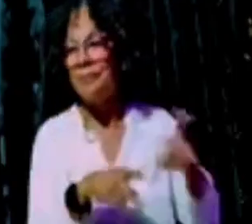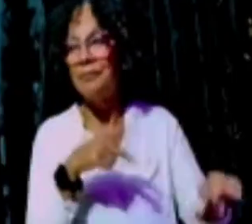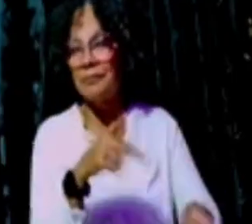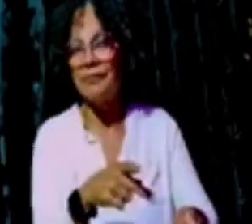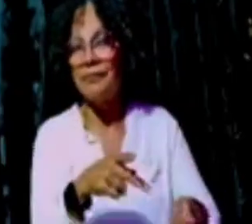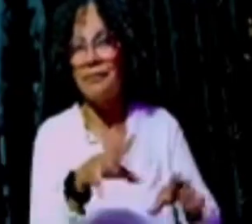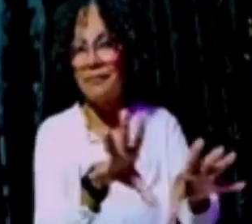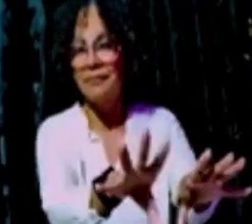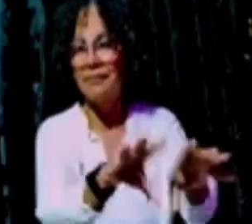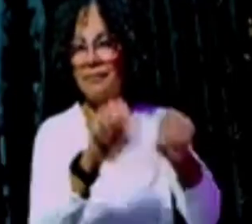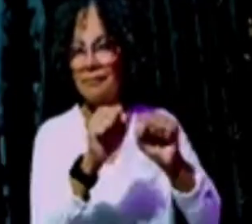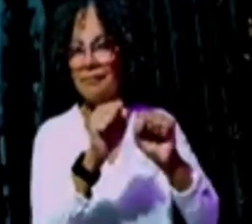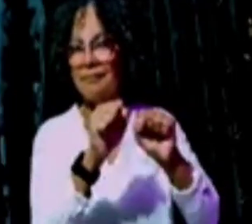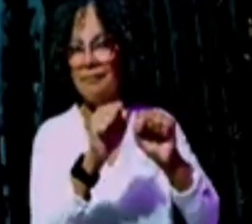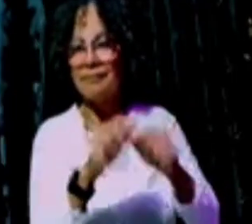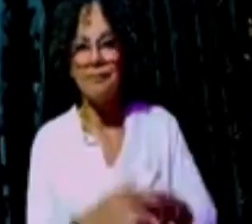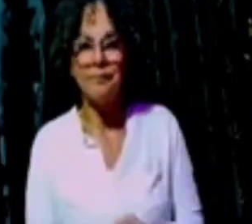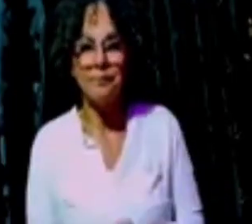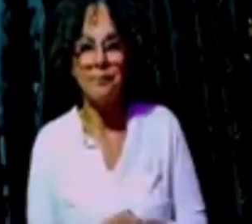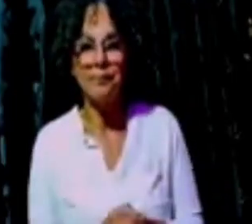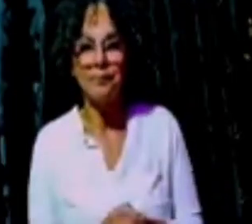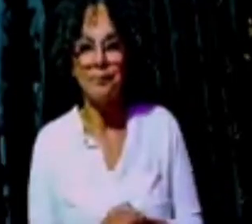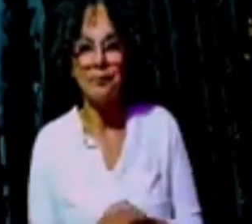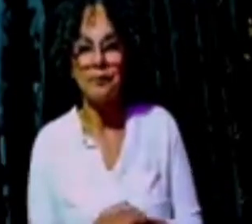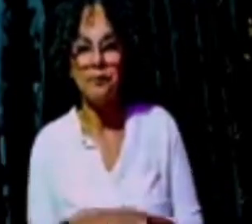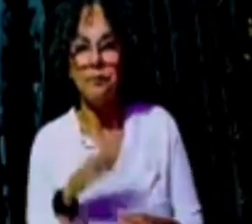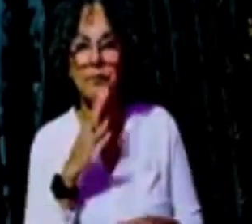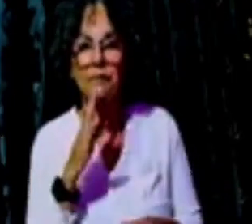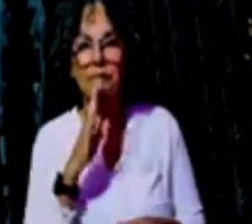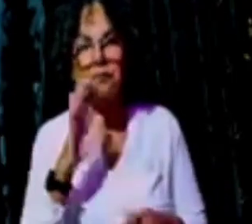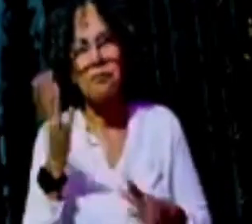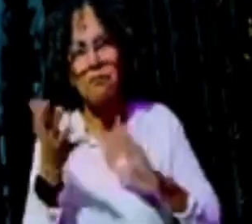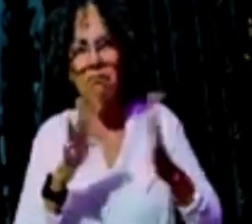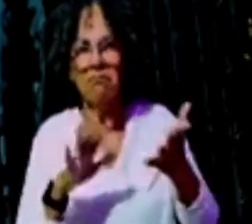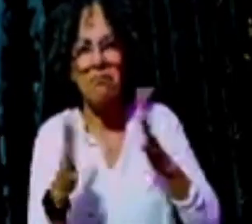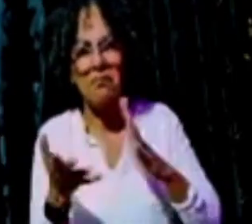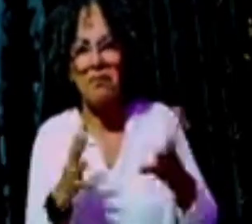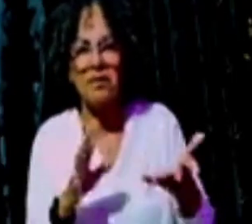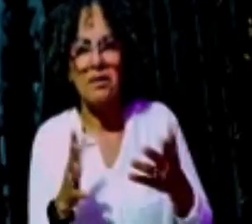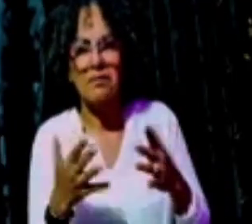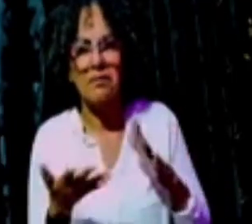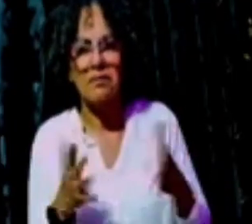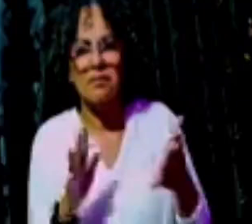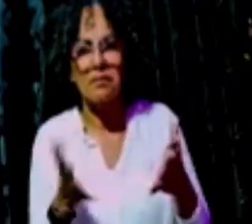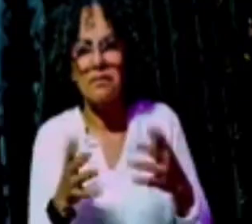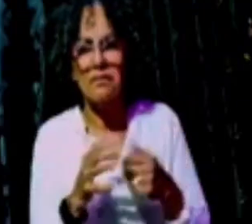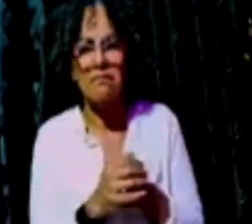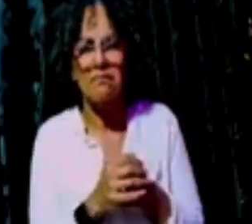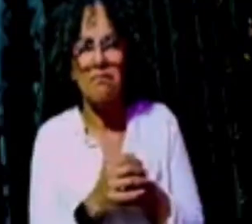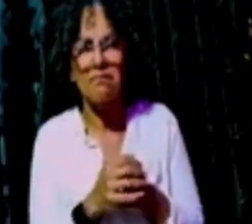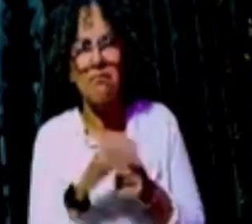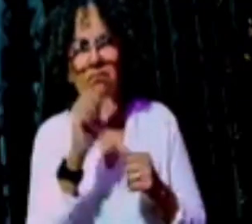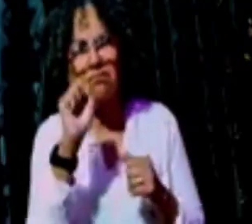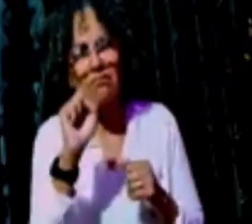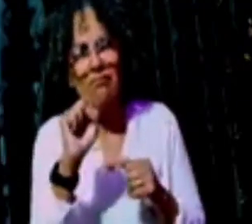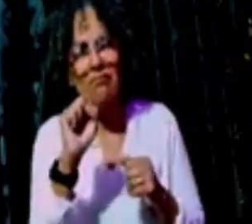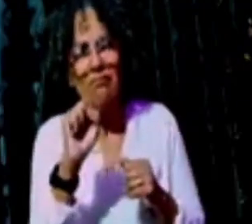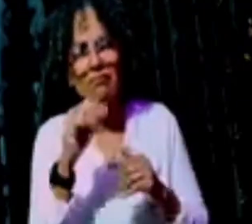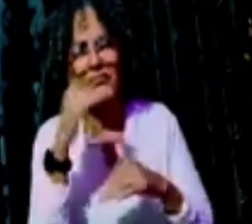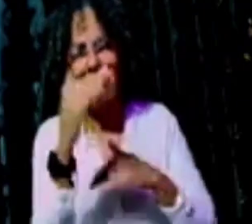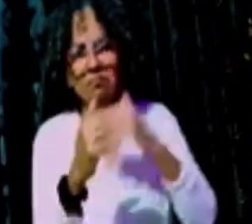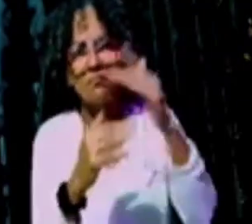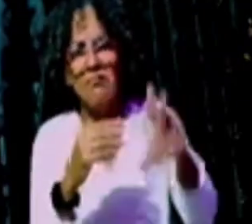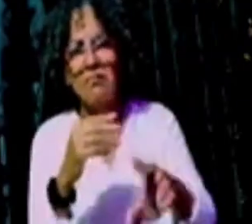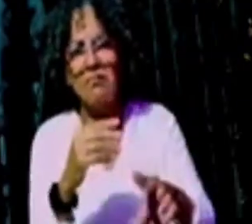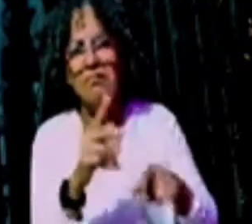precisa alcançar, né? A gente tem uma estatística que eles estão entre os 8 segmentos da